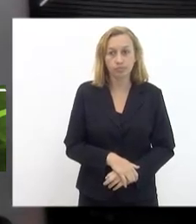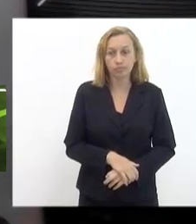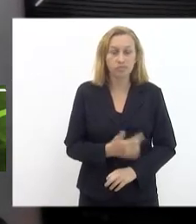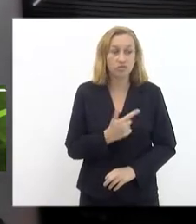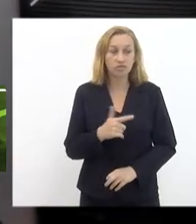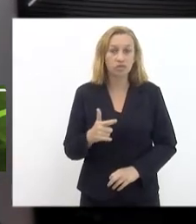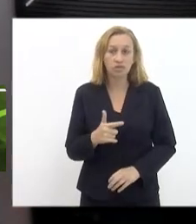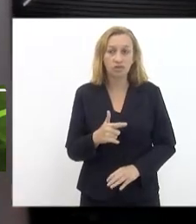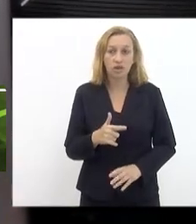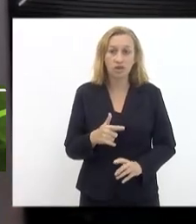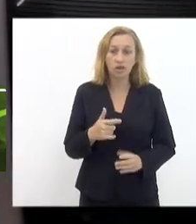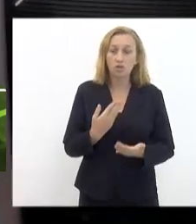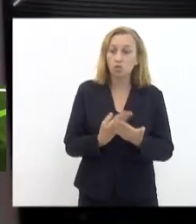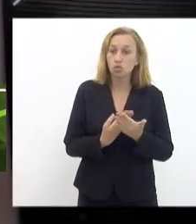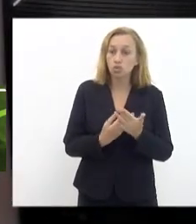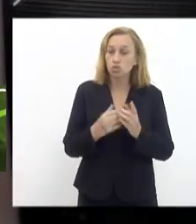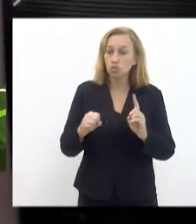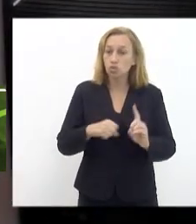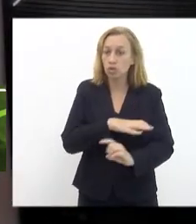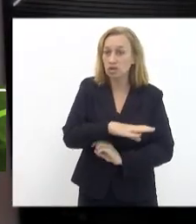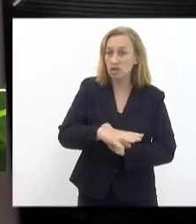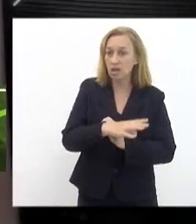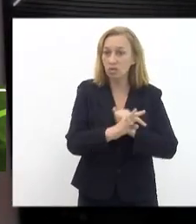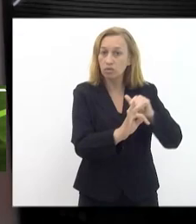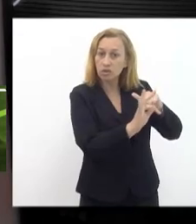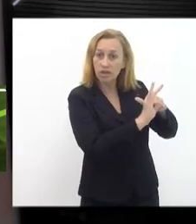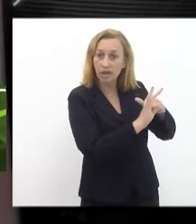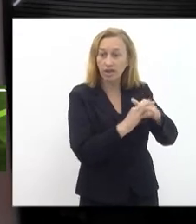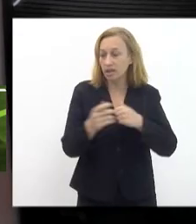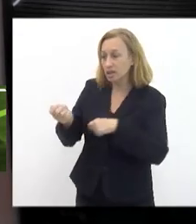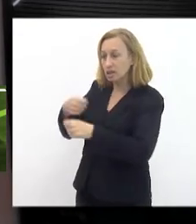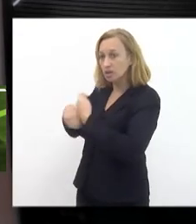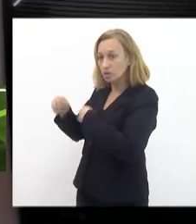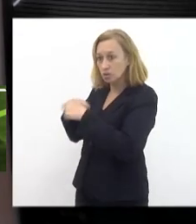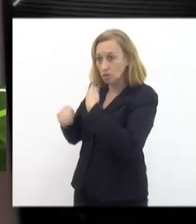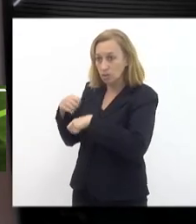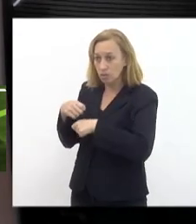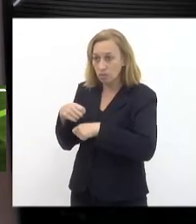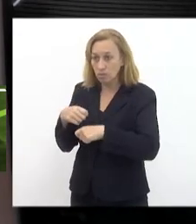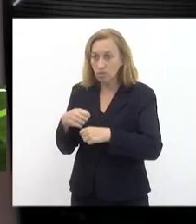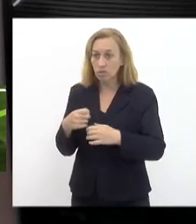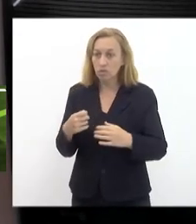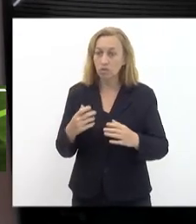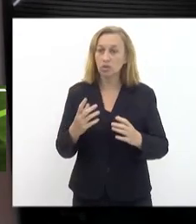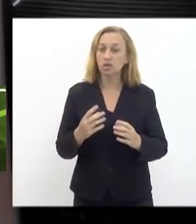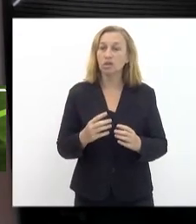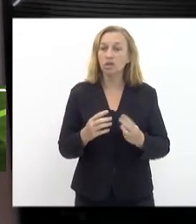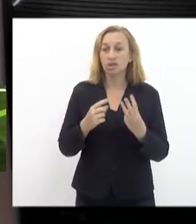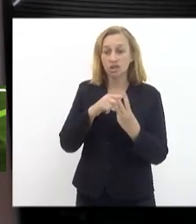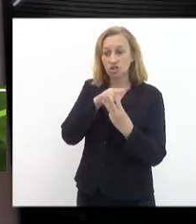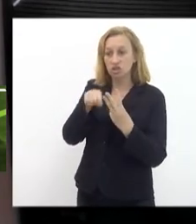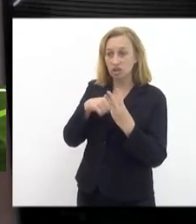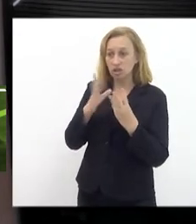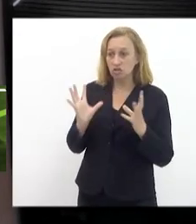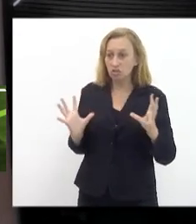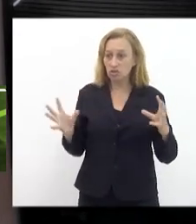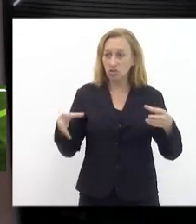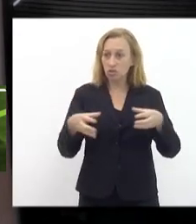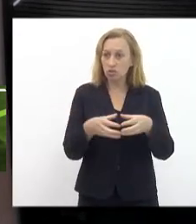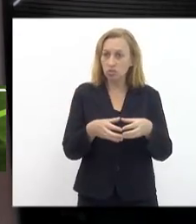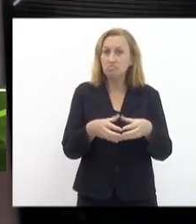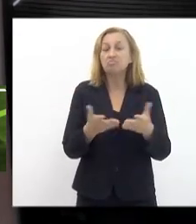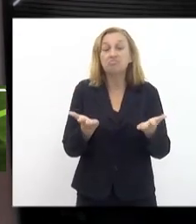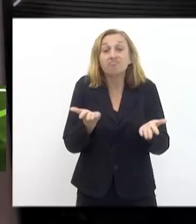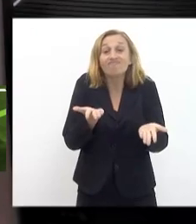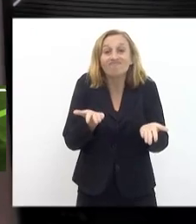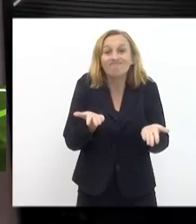existe viabilidade social e técnica e econômica podem contemplar desta tua viabilidade e